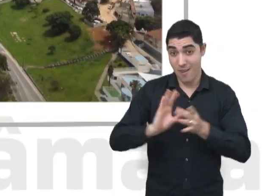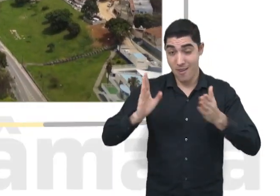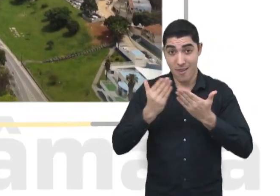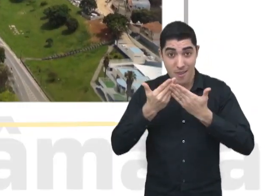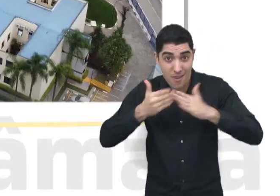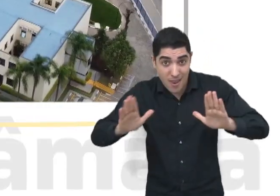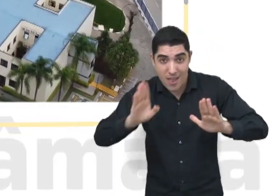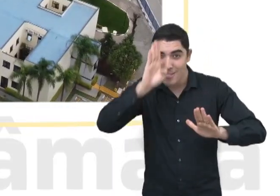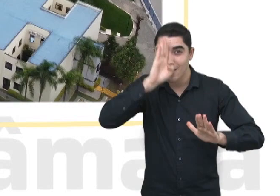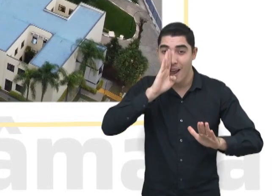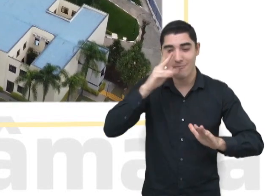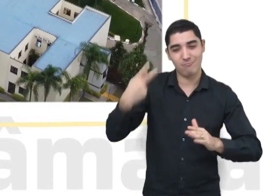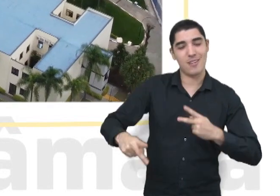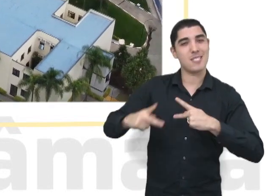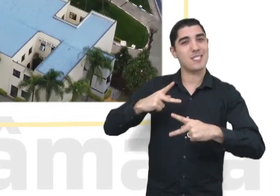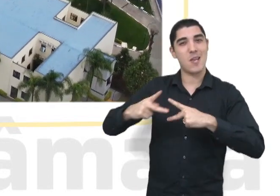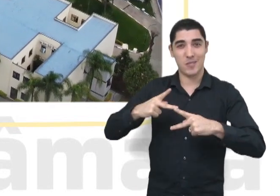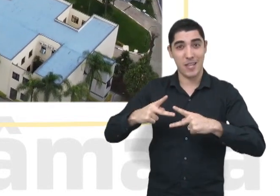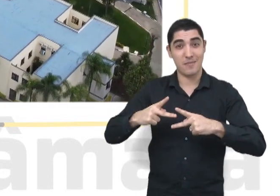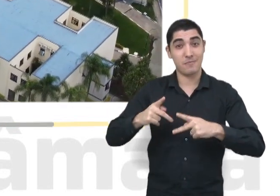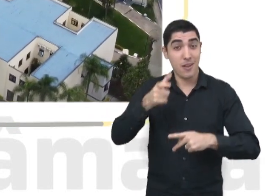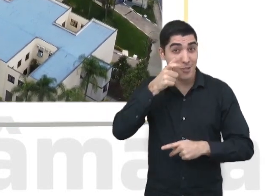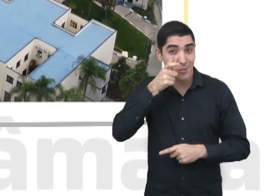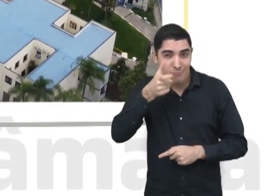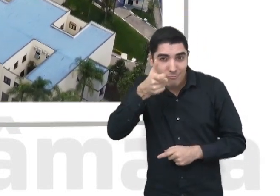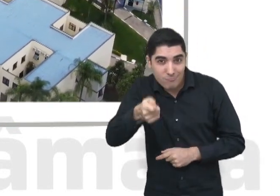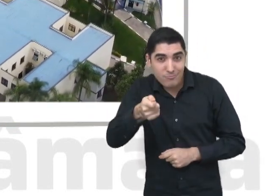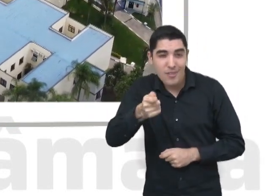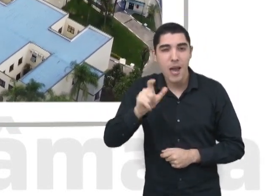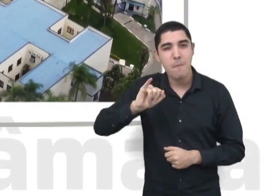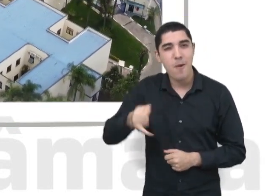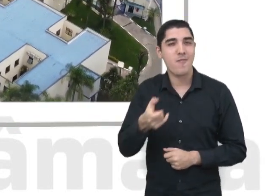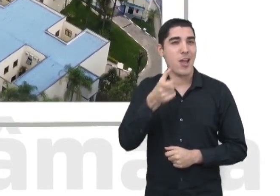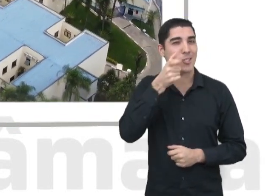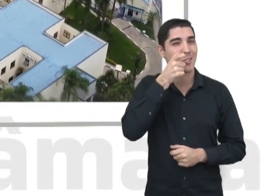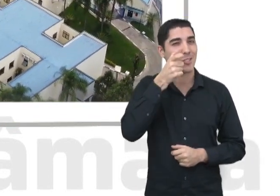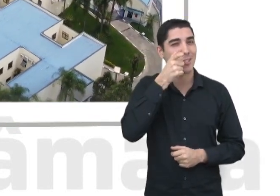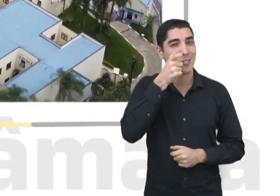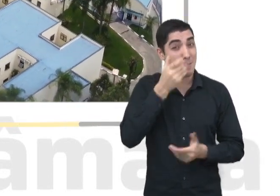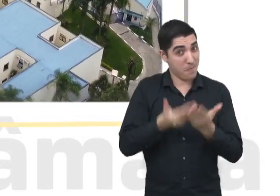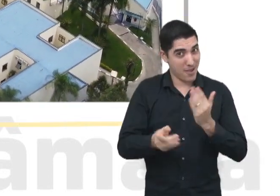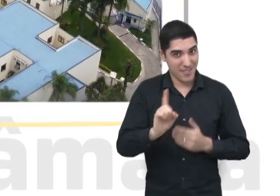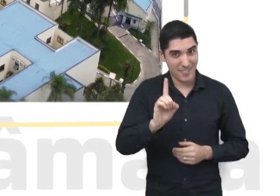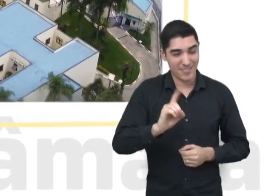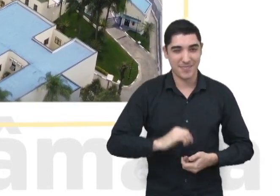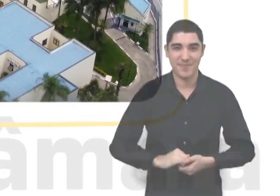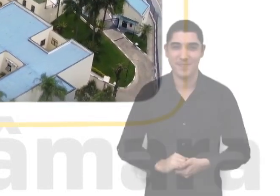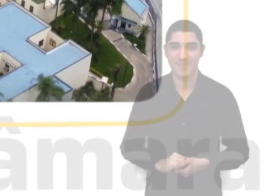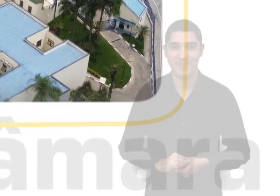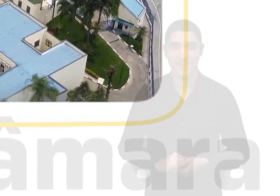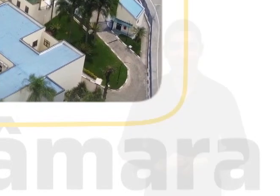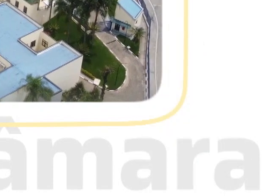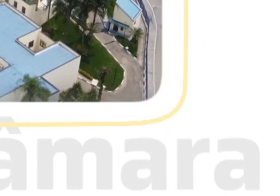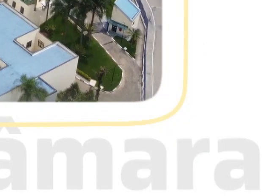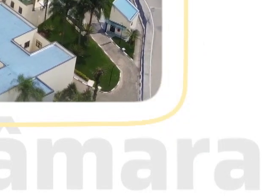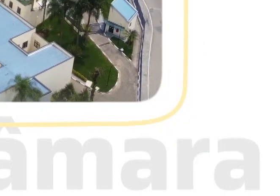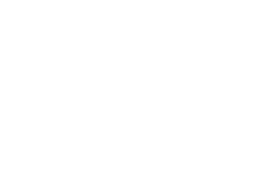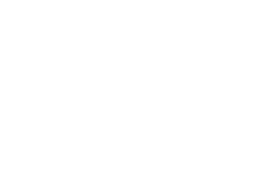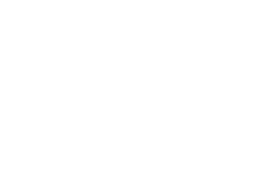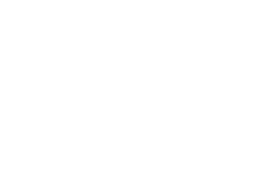aberto para toda a cidade de São José. Acompanhe, sintonize e não perca a nossa programação.